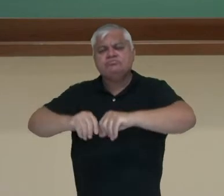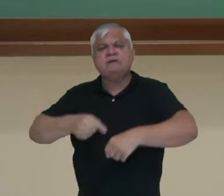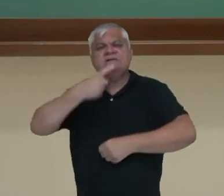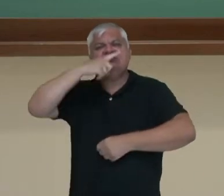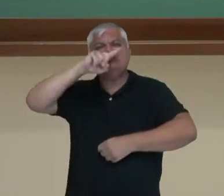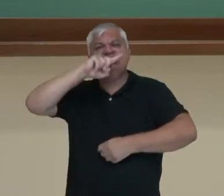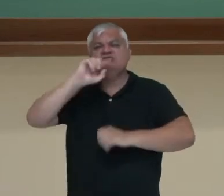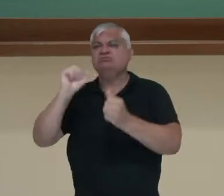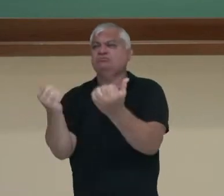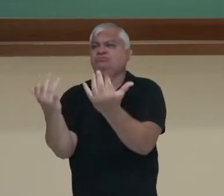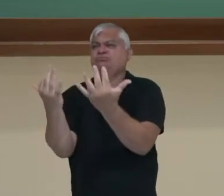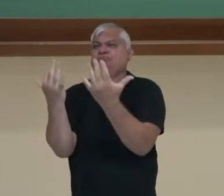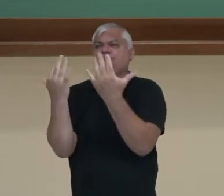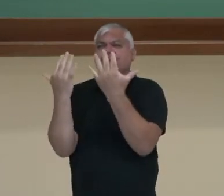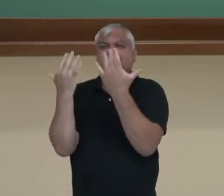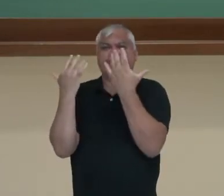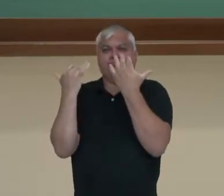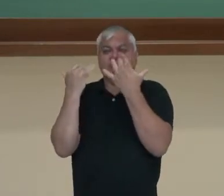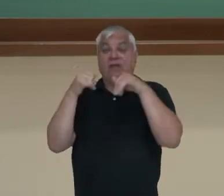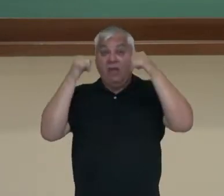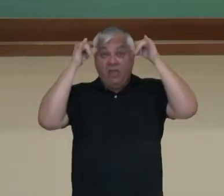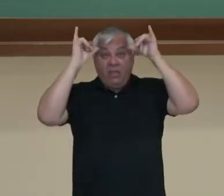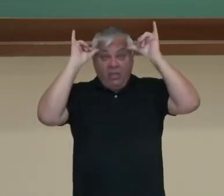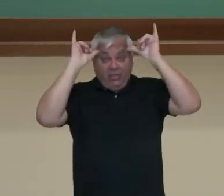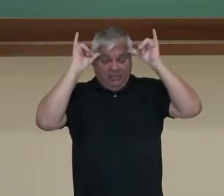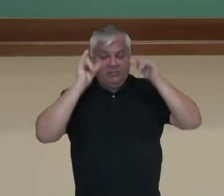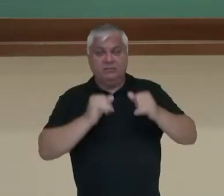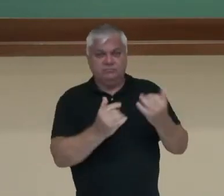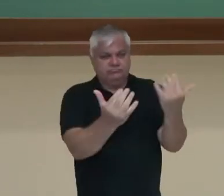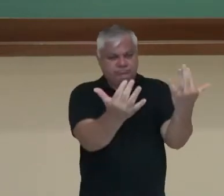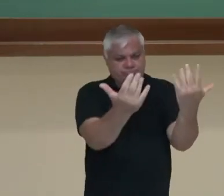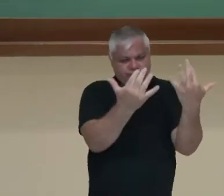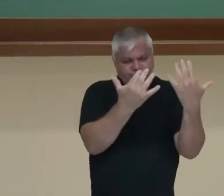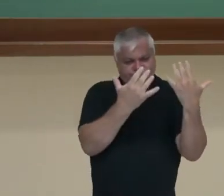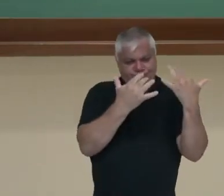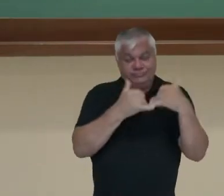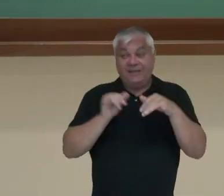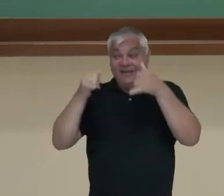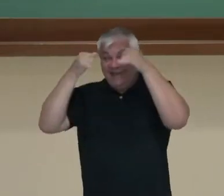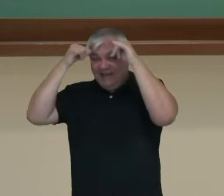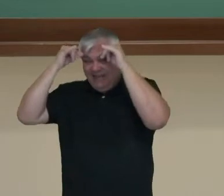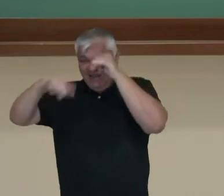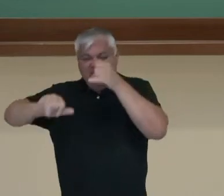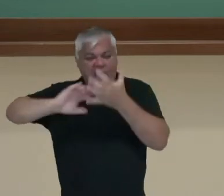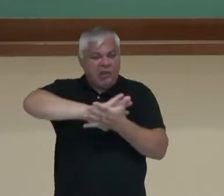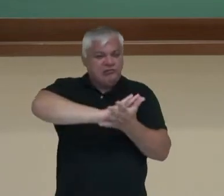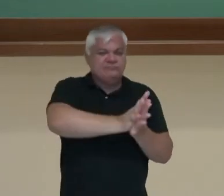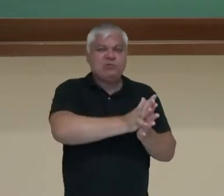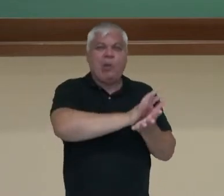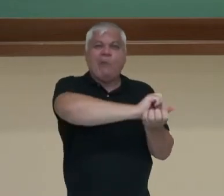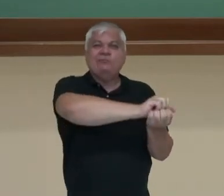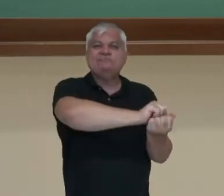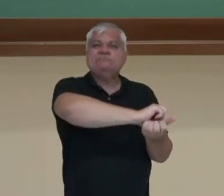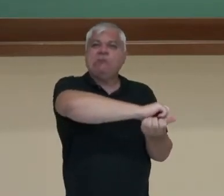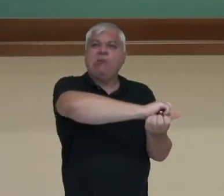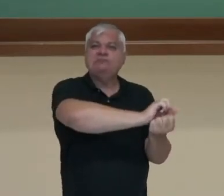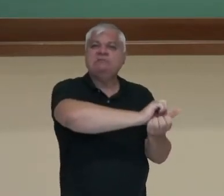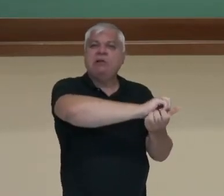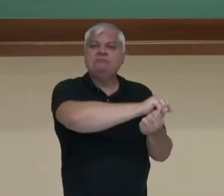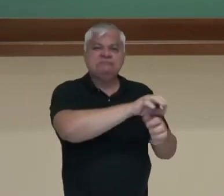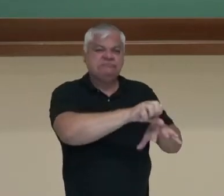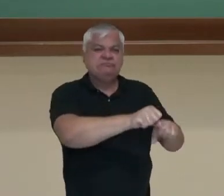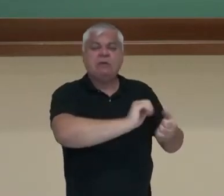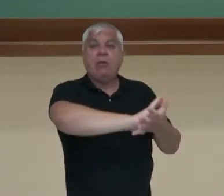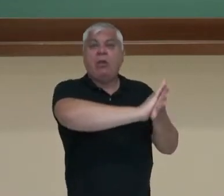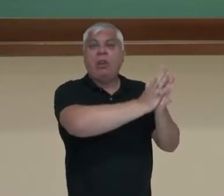alguns transtornos, né? Ser vizinho de gado, gado invade a cana, destrói, né? Invadiu ali meu quintal, como é que